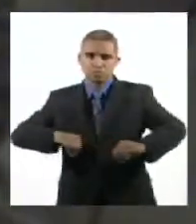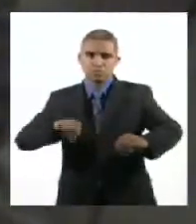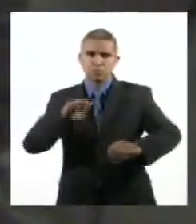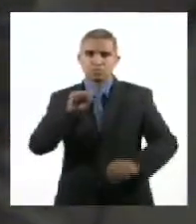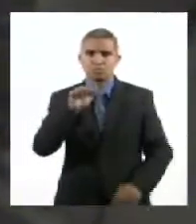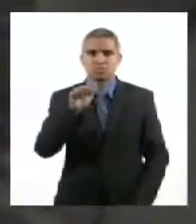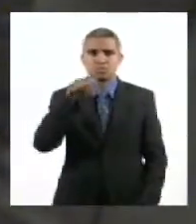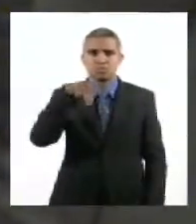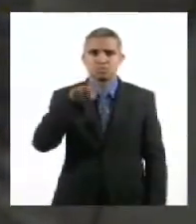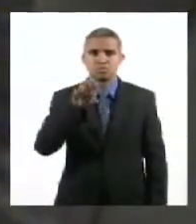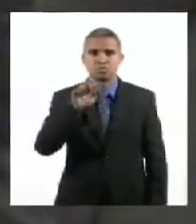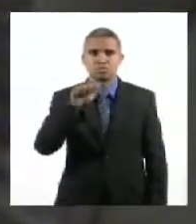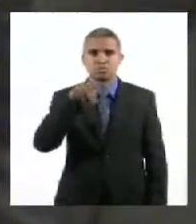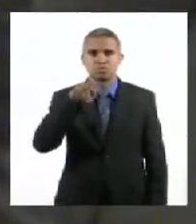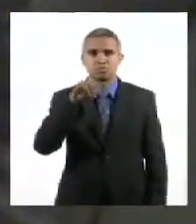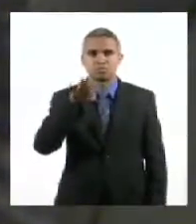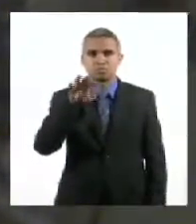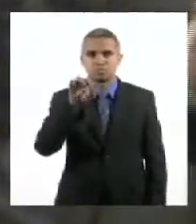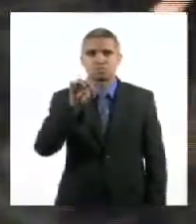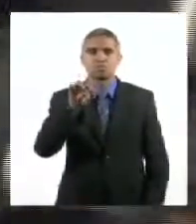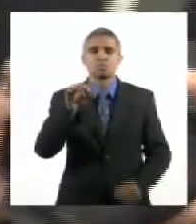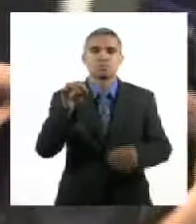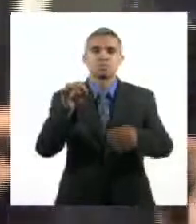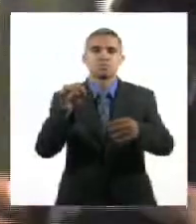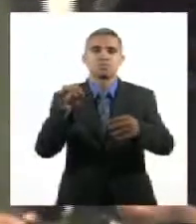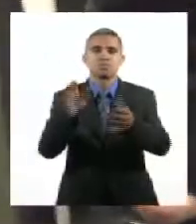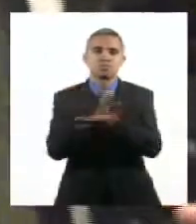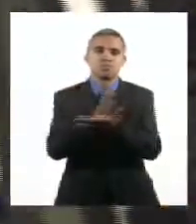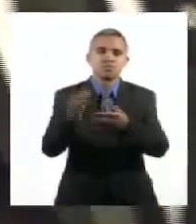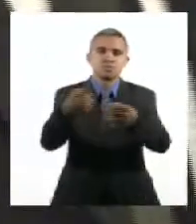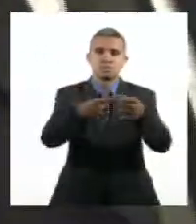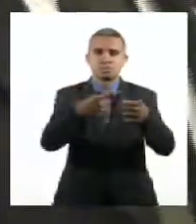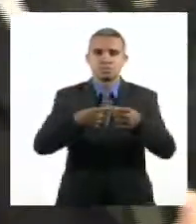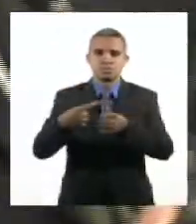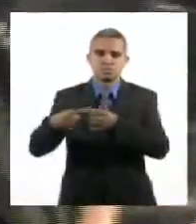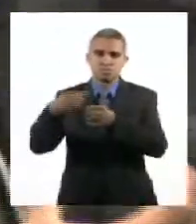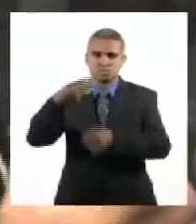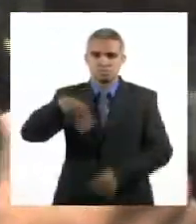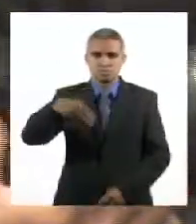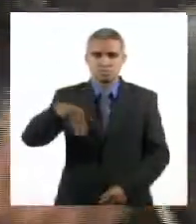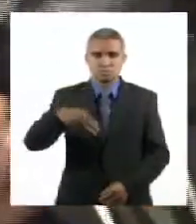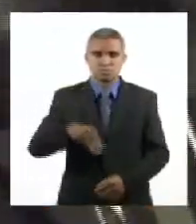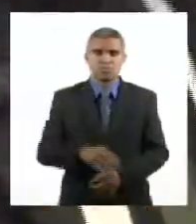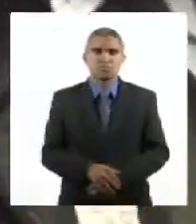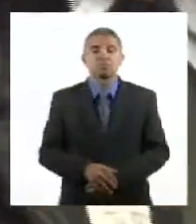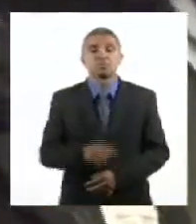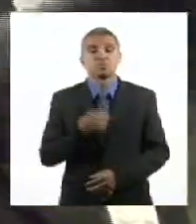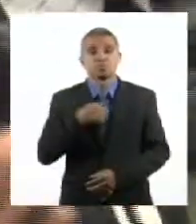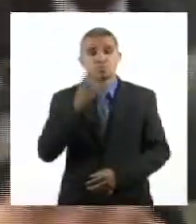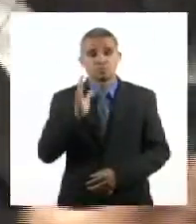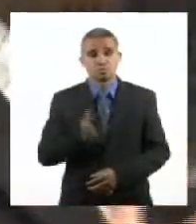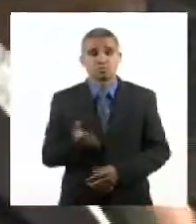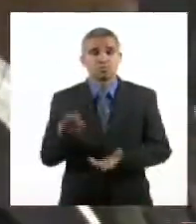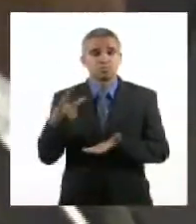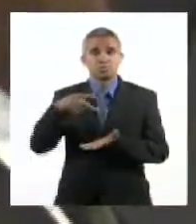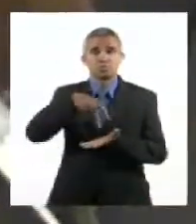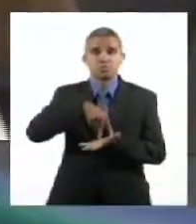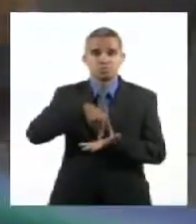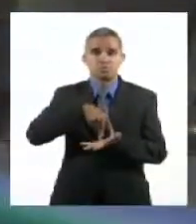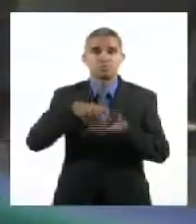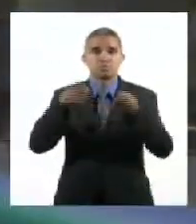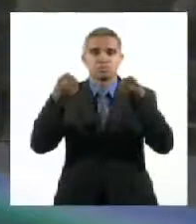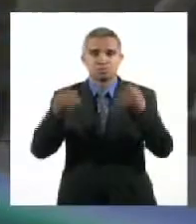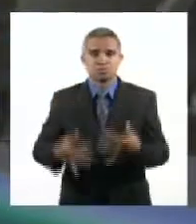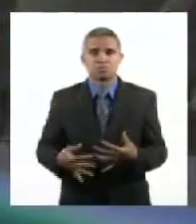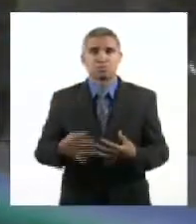Estado do Maranhão. Eu, inclusive, já trouxe à tribuna desta casa a realidade